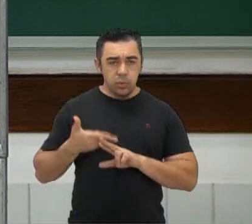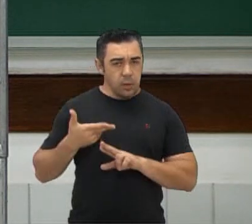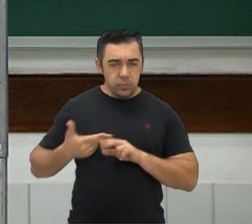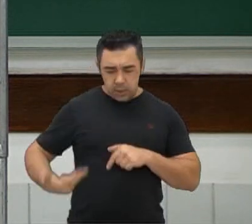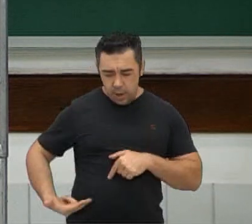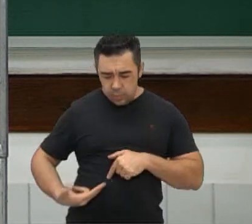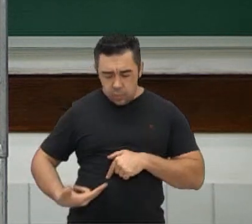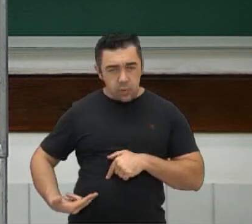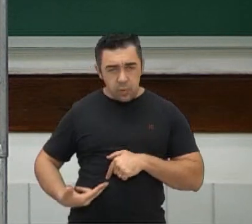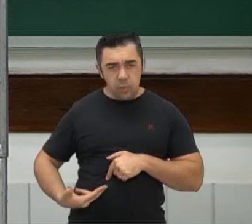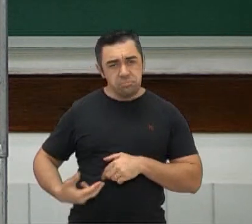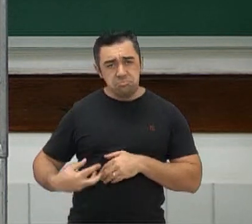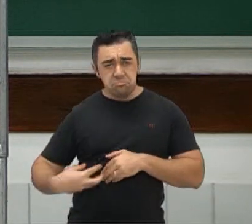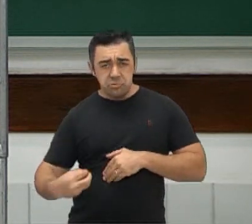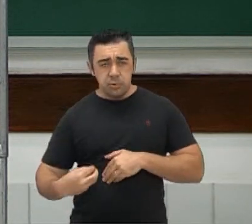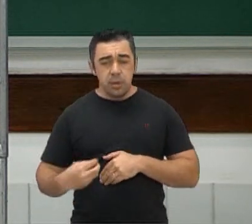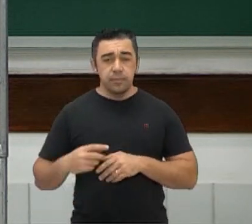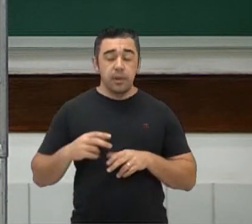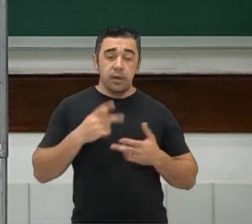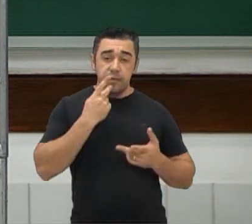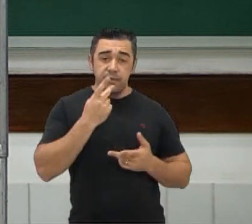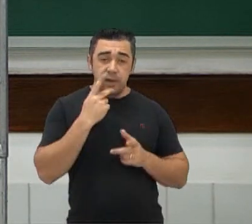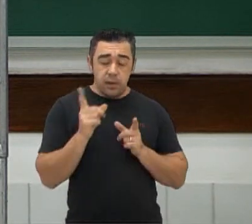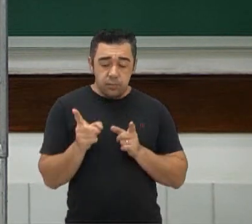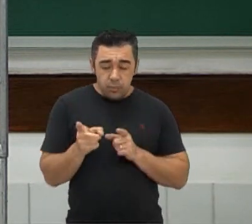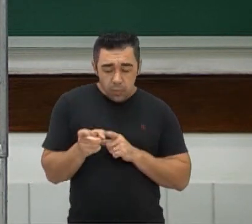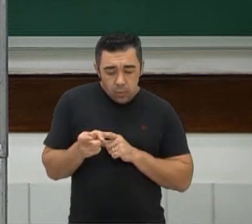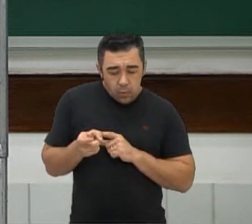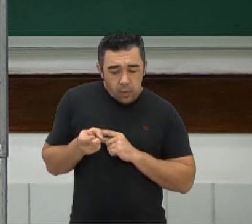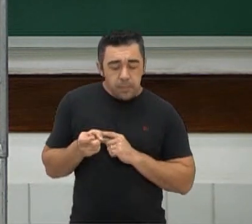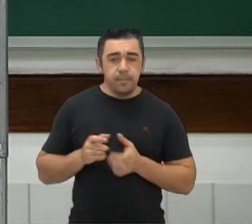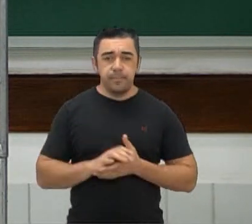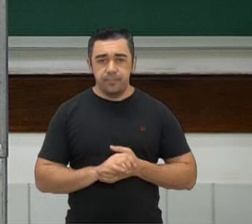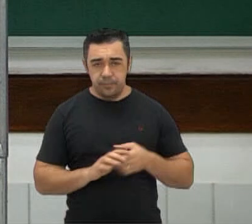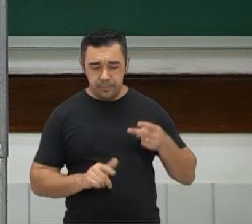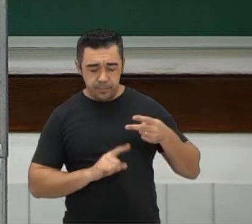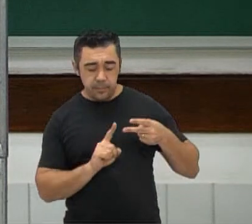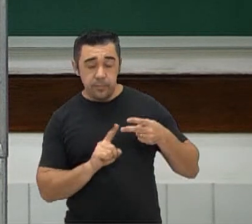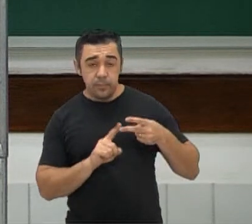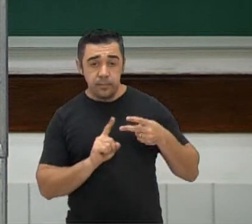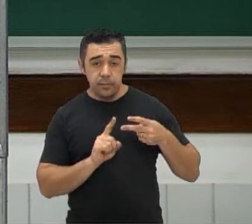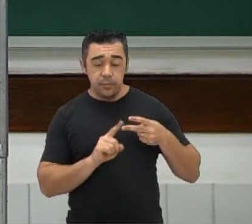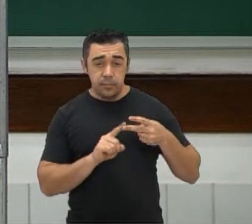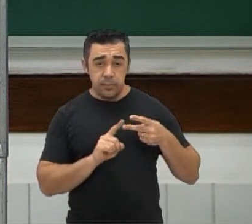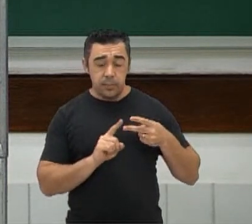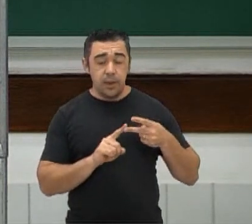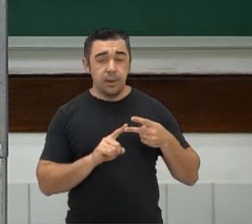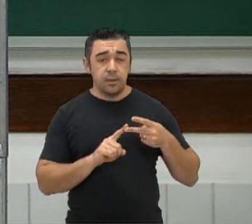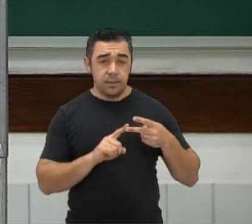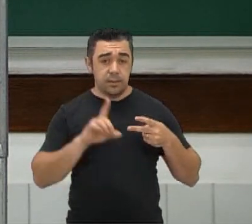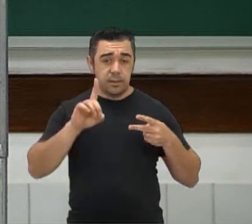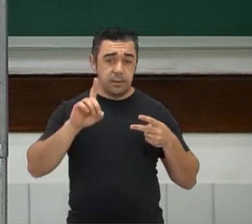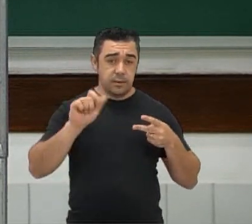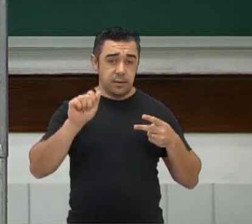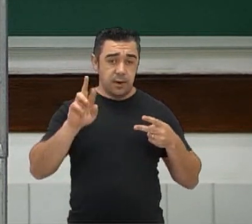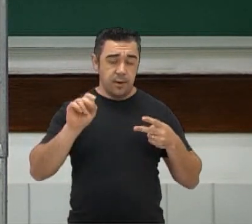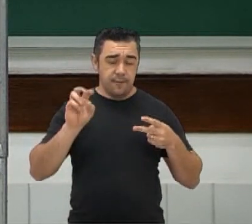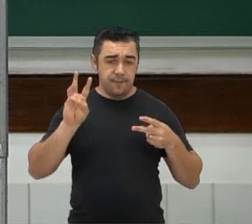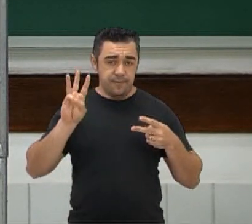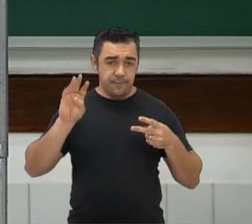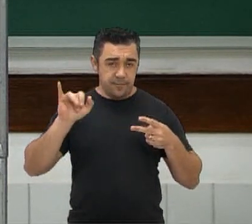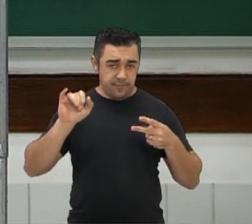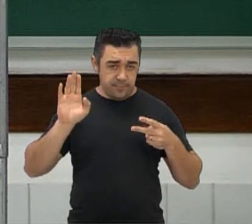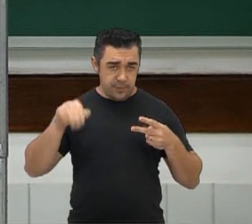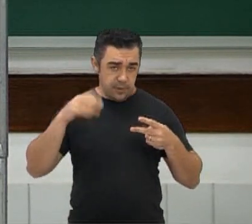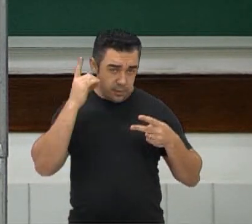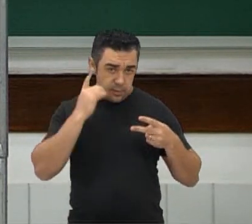que o apêndice não estava sendo usado, foi atrofiando, lei do uso e desuso. E o Darwin? O Darwin falaria que aconteceu alguma coisa, que já tinham pessoas com apêndice